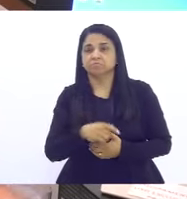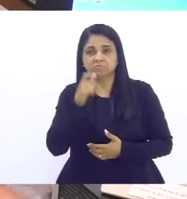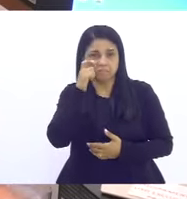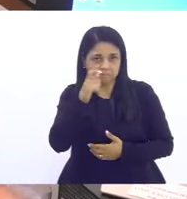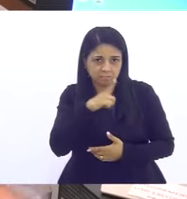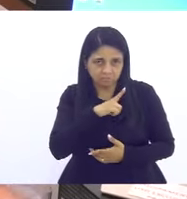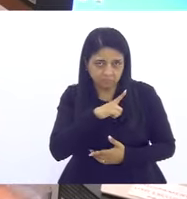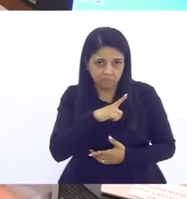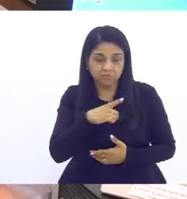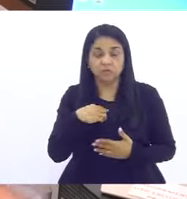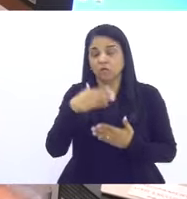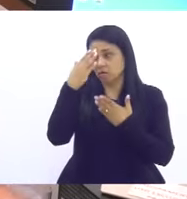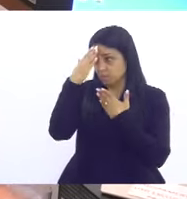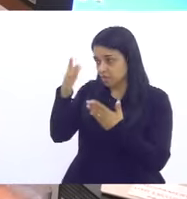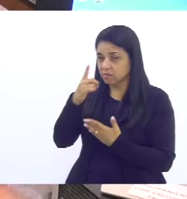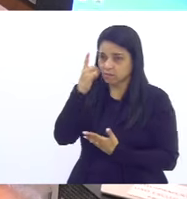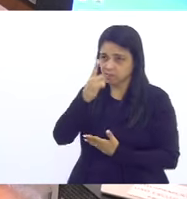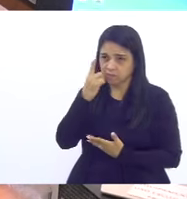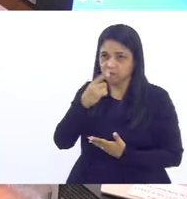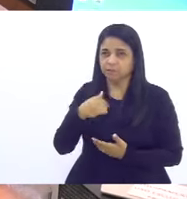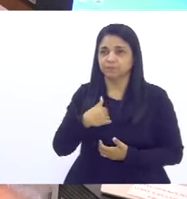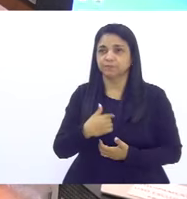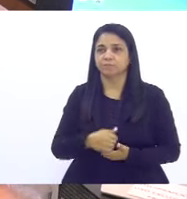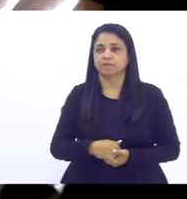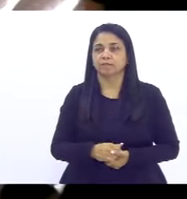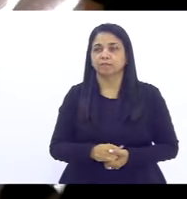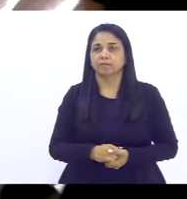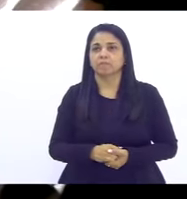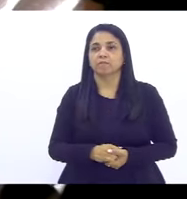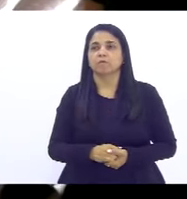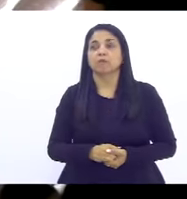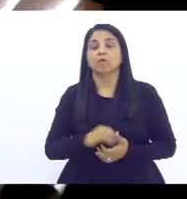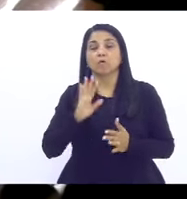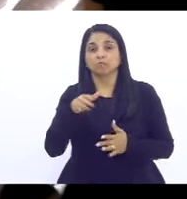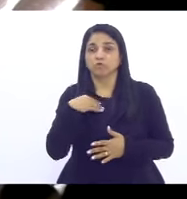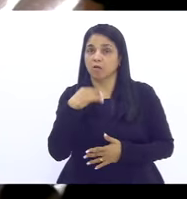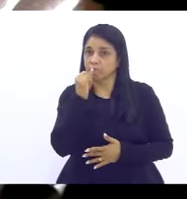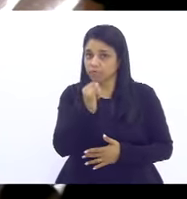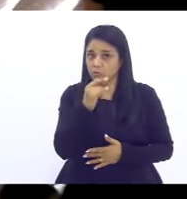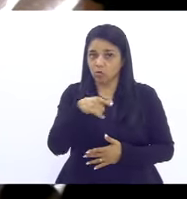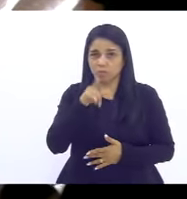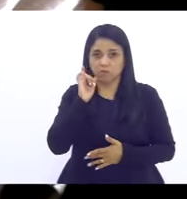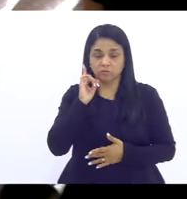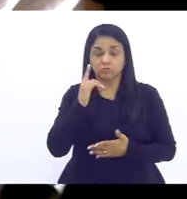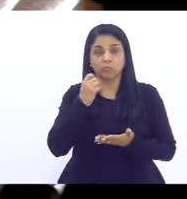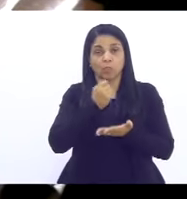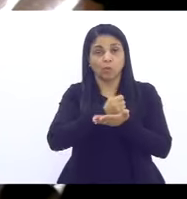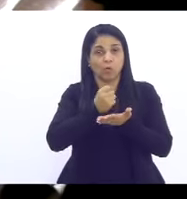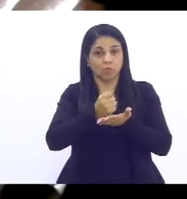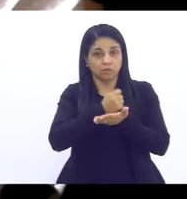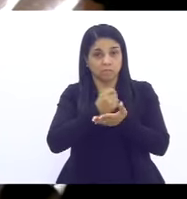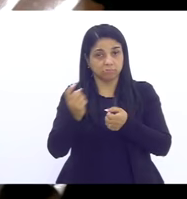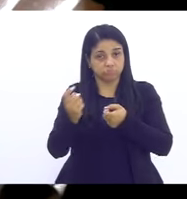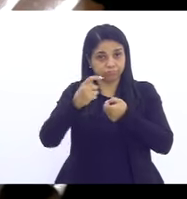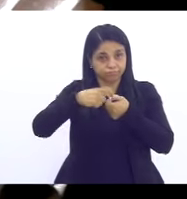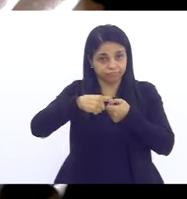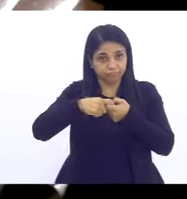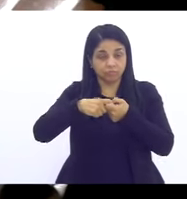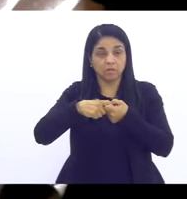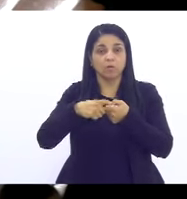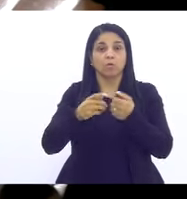Obrigada, deputado. Como comentado aqui, pelo contrato de concessão, nós temos o prazo até